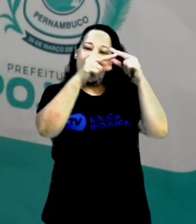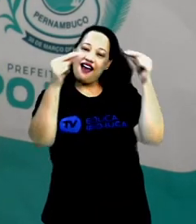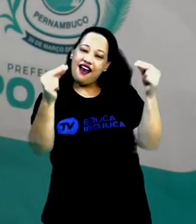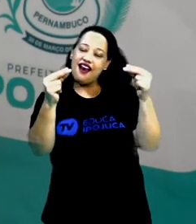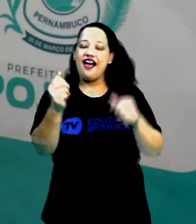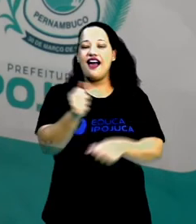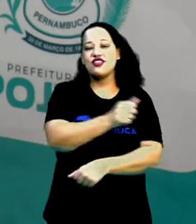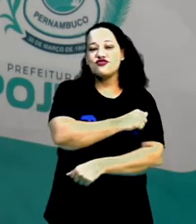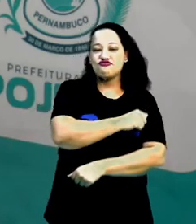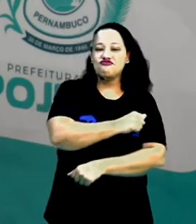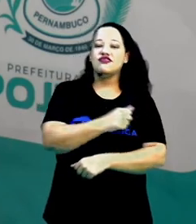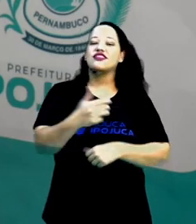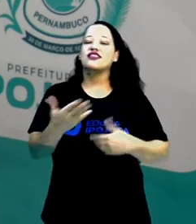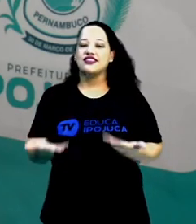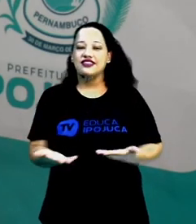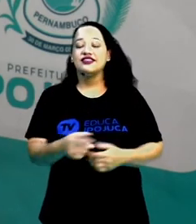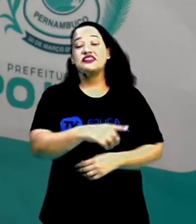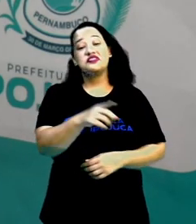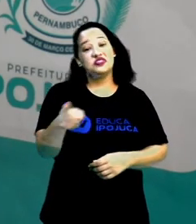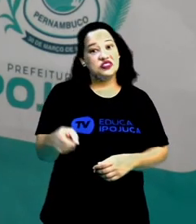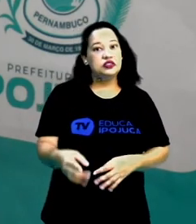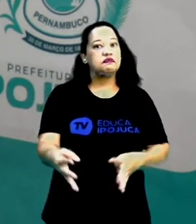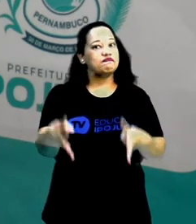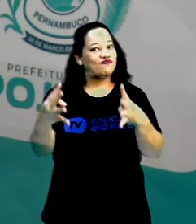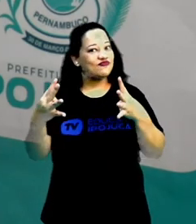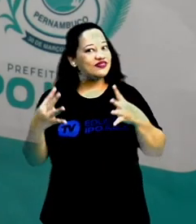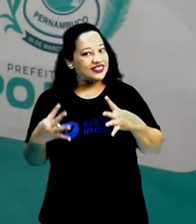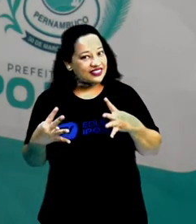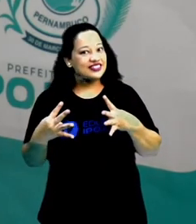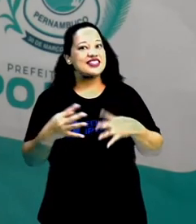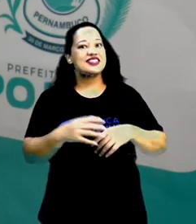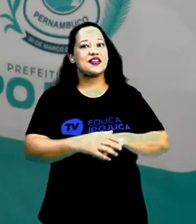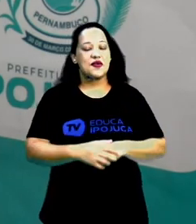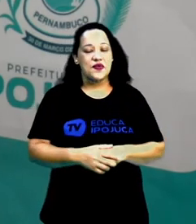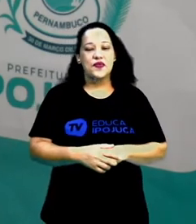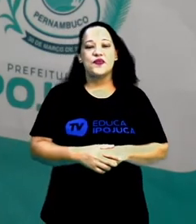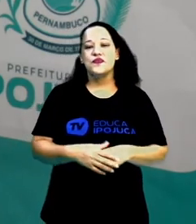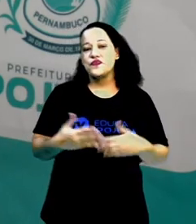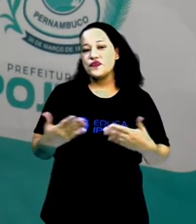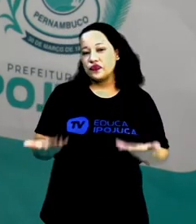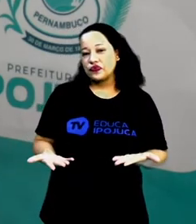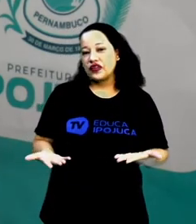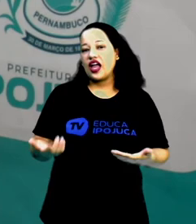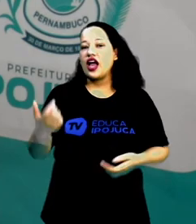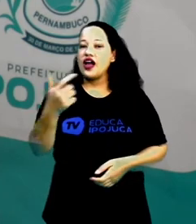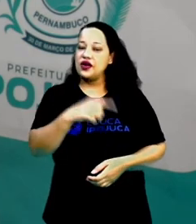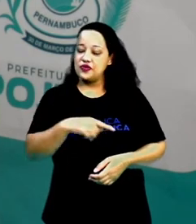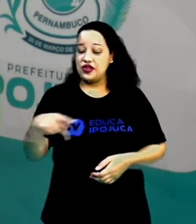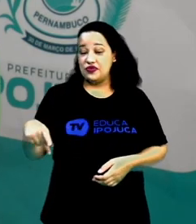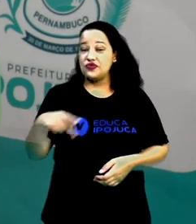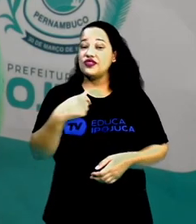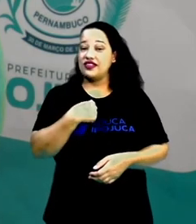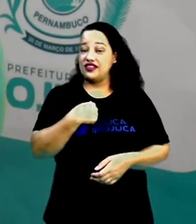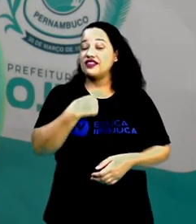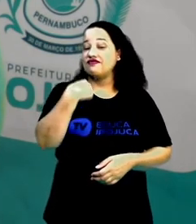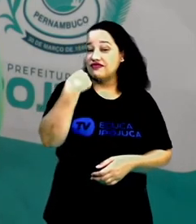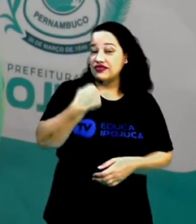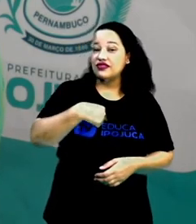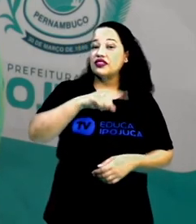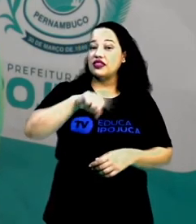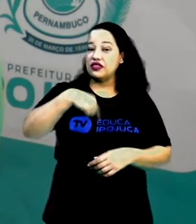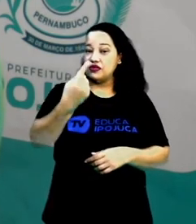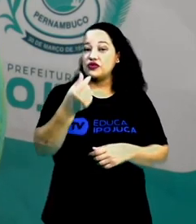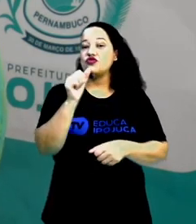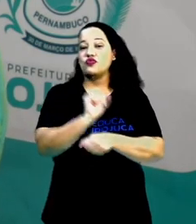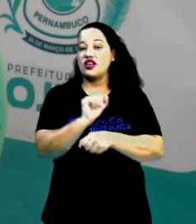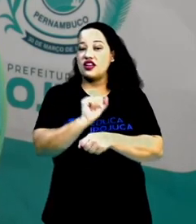ser estudante. Espero que vocês tenham prestado bem atenção. Tia Ilma aguarda vocês na